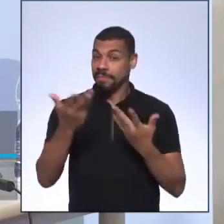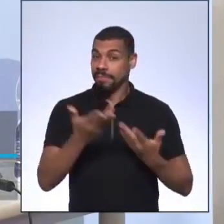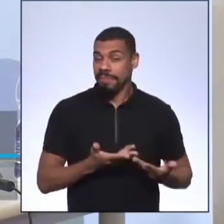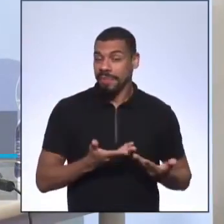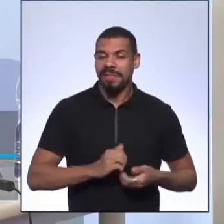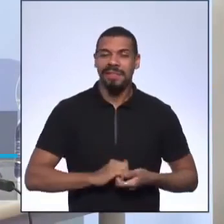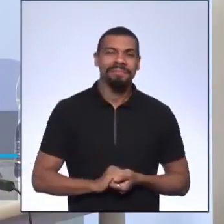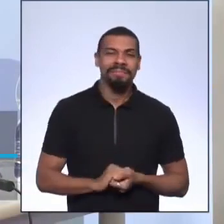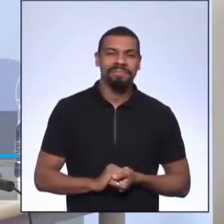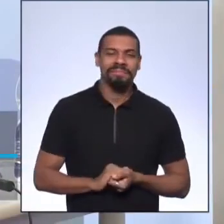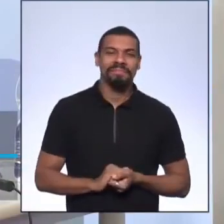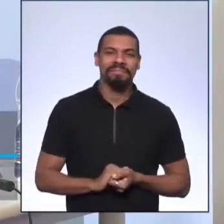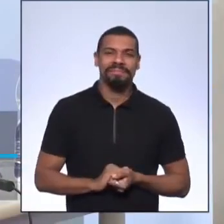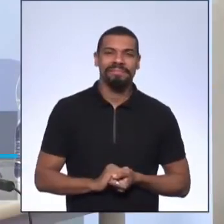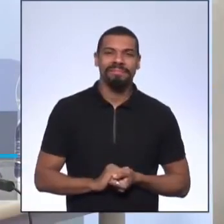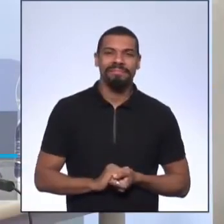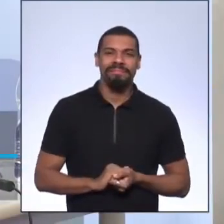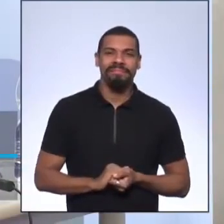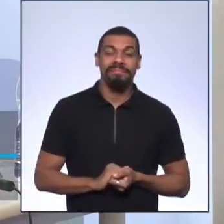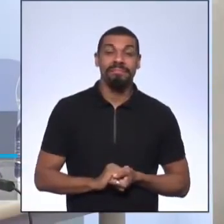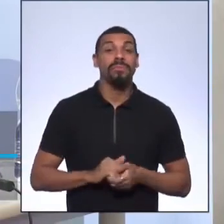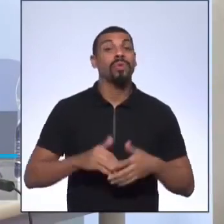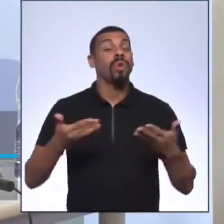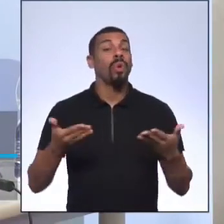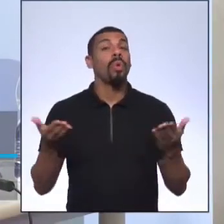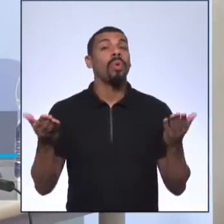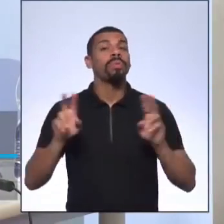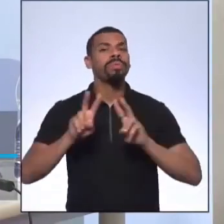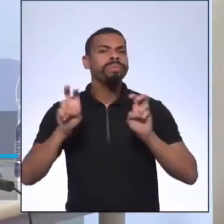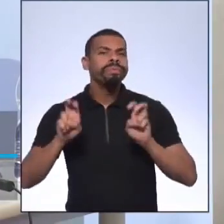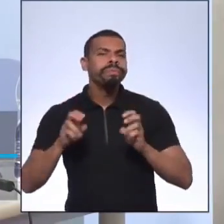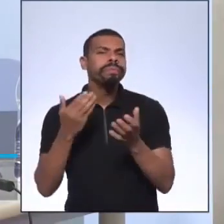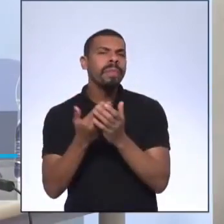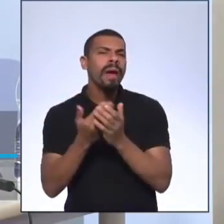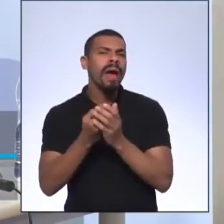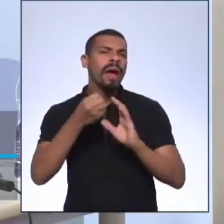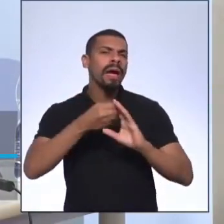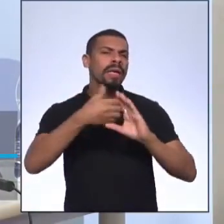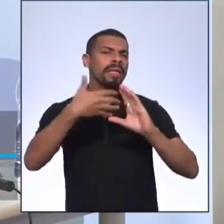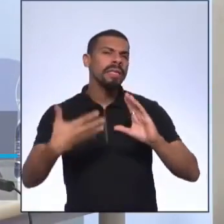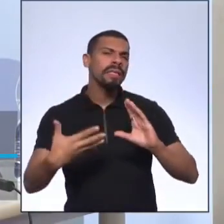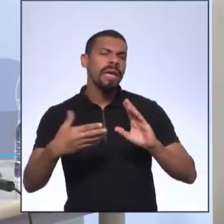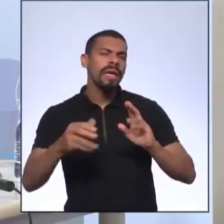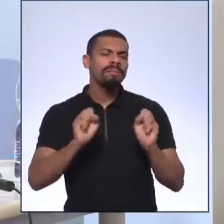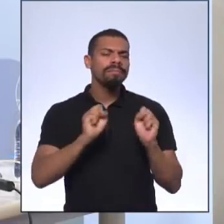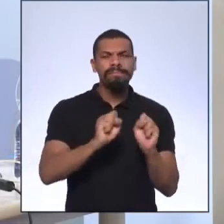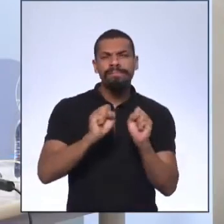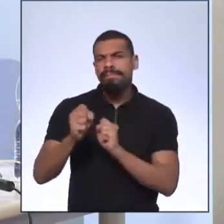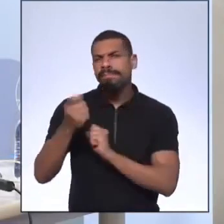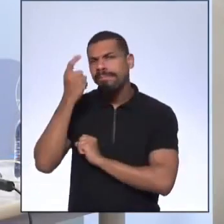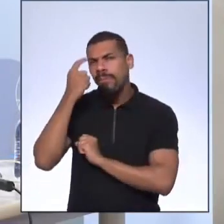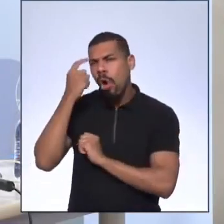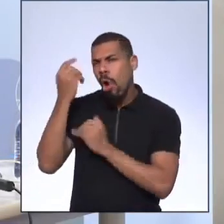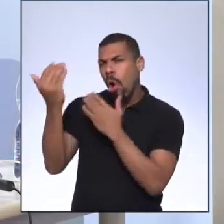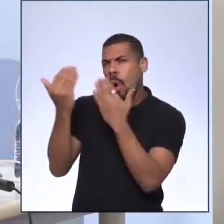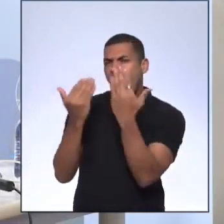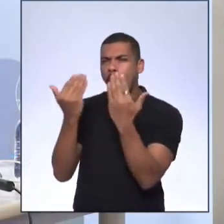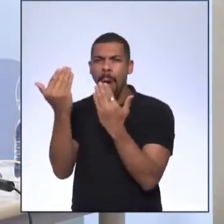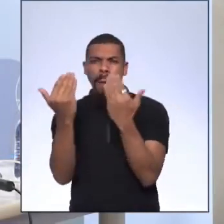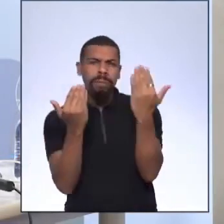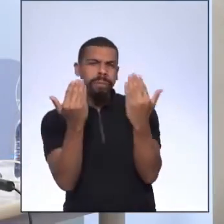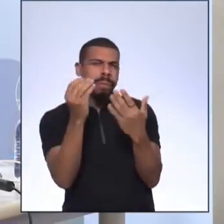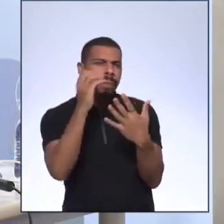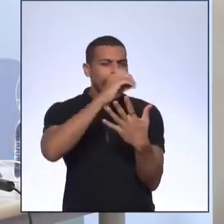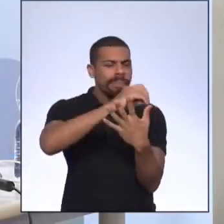aula. Então, a gente vai falar aí sobre algumas características que a gente consegue comparar esses reinos,